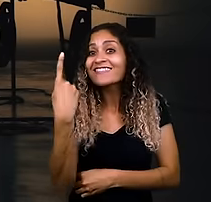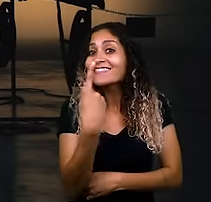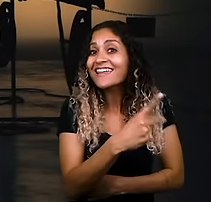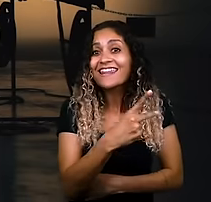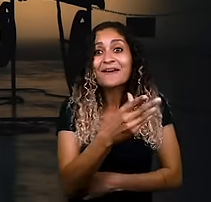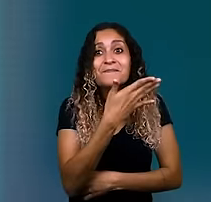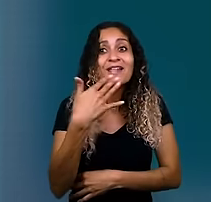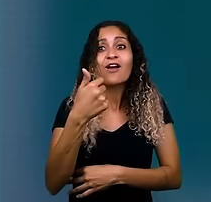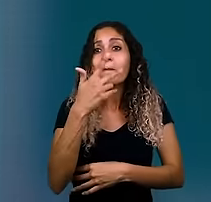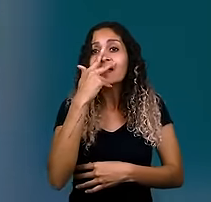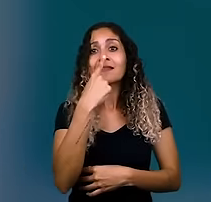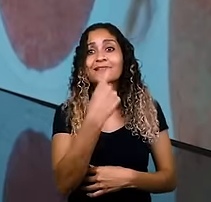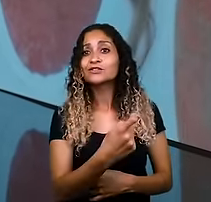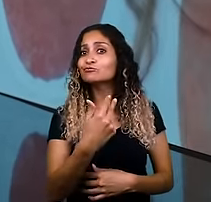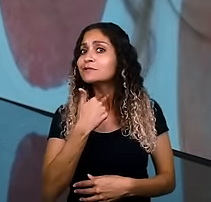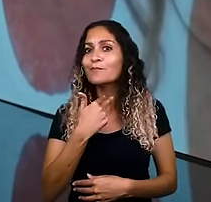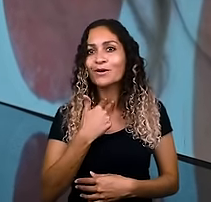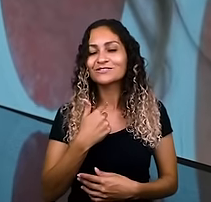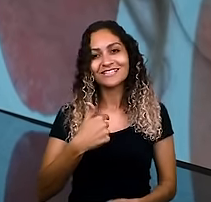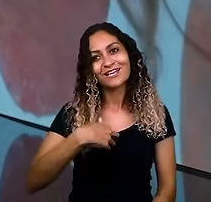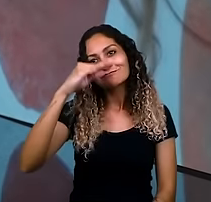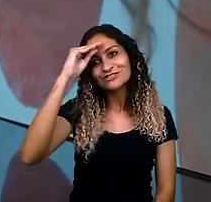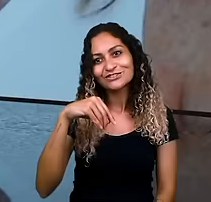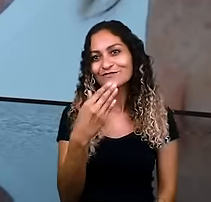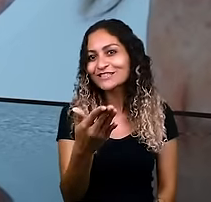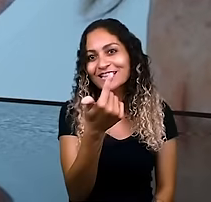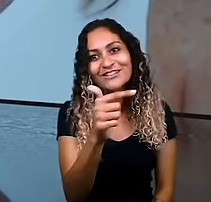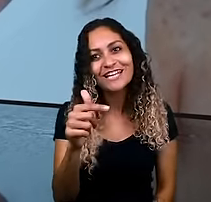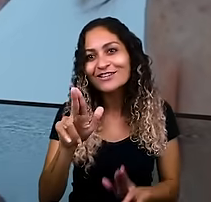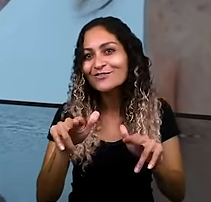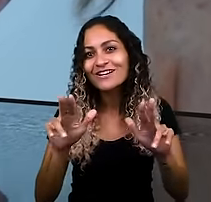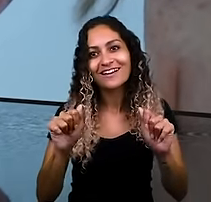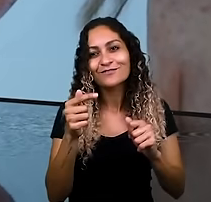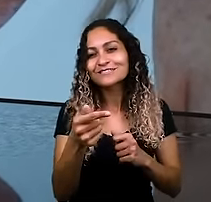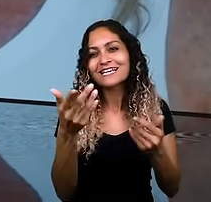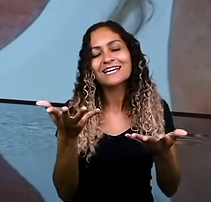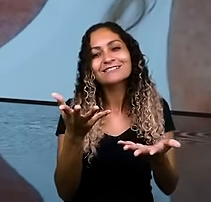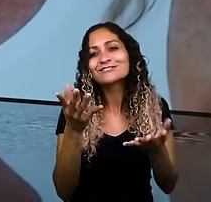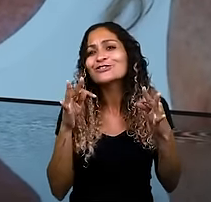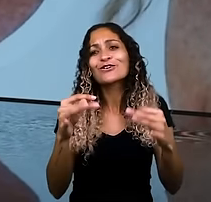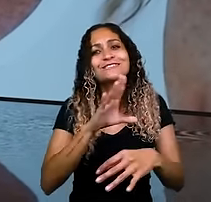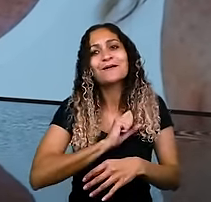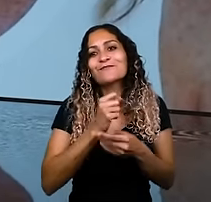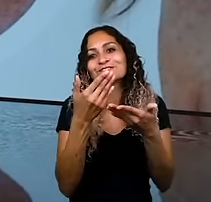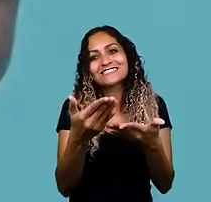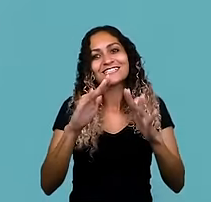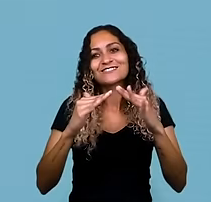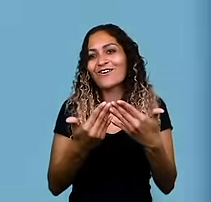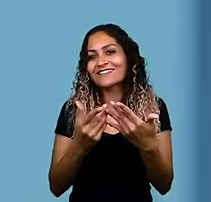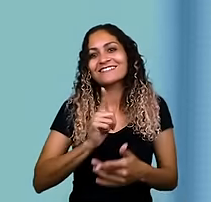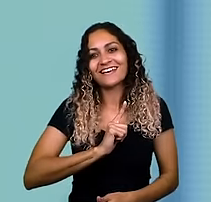a maior chance da vida dela. Eu não vou desistir de ti. Você é uma menina muito amada por todos nós aqui